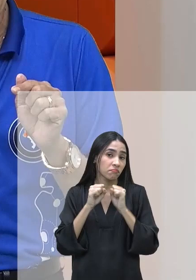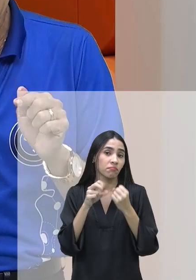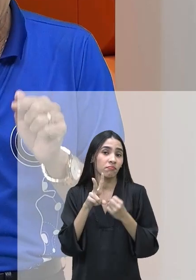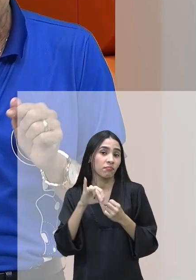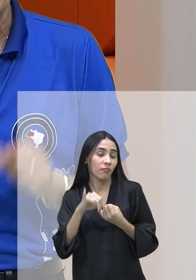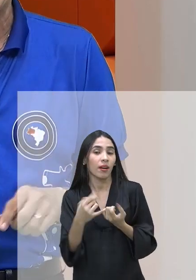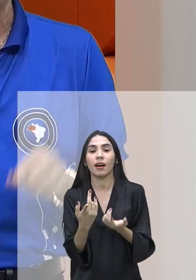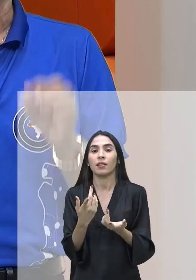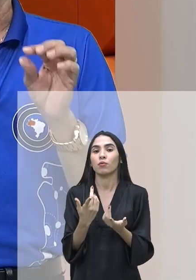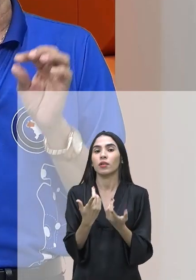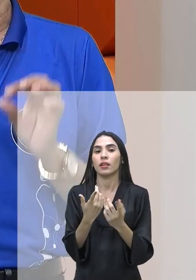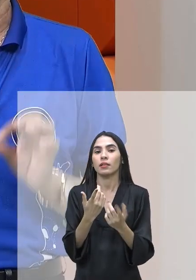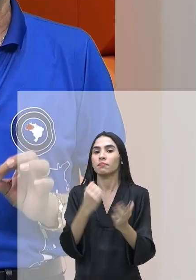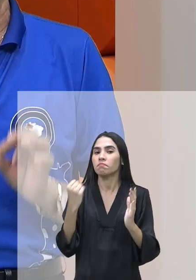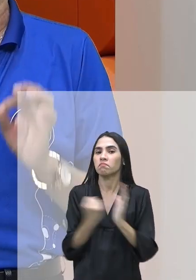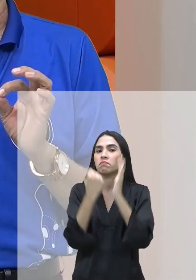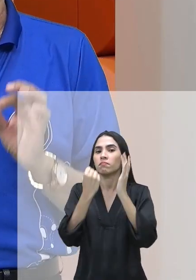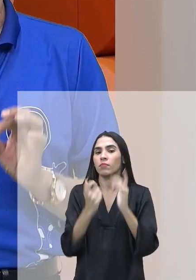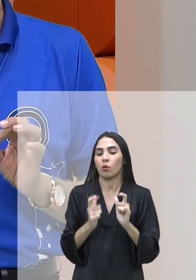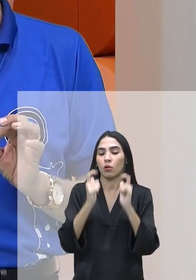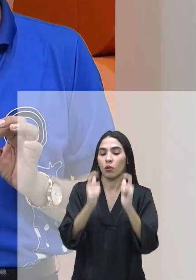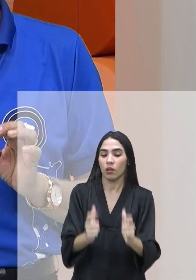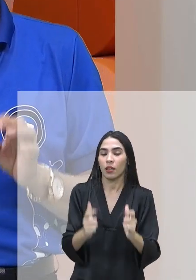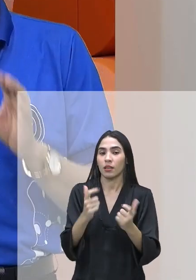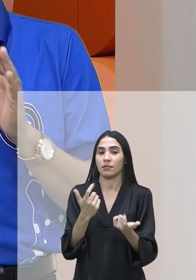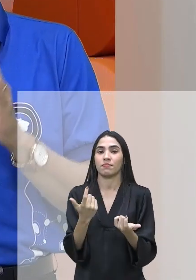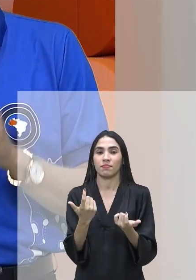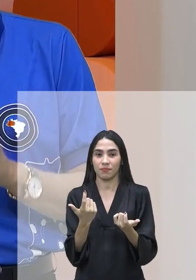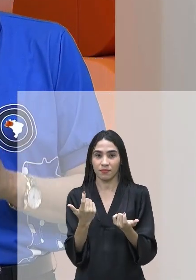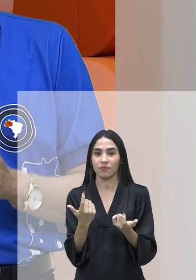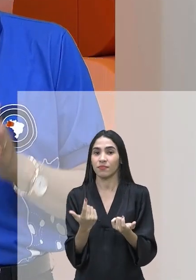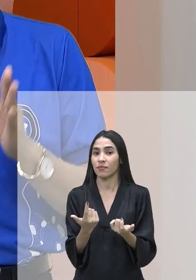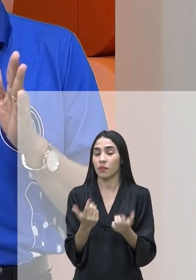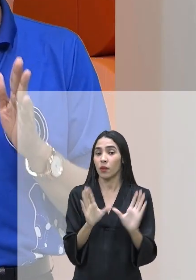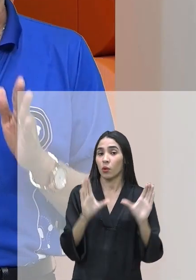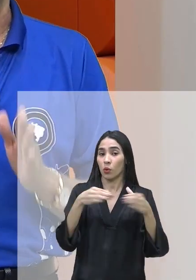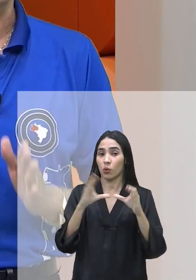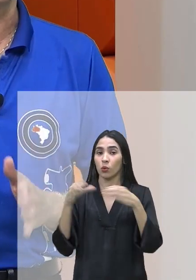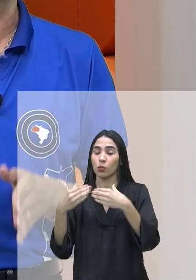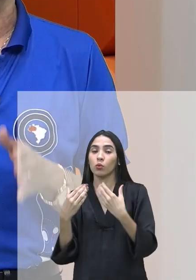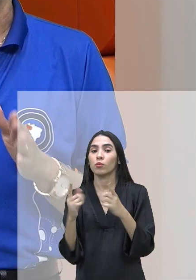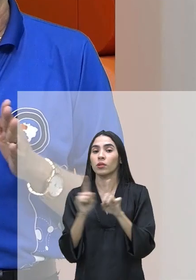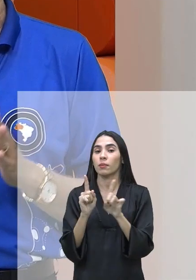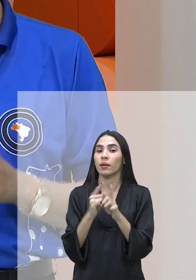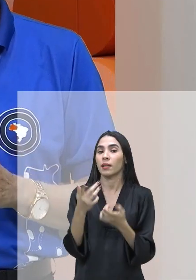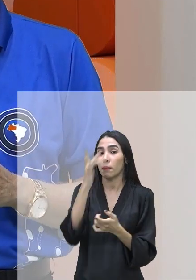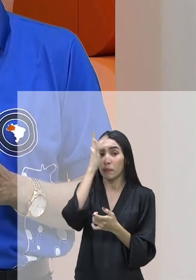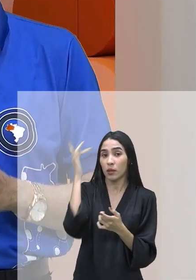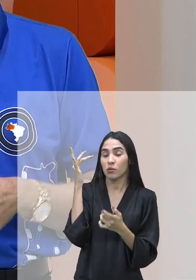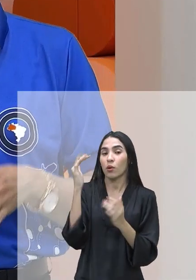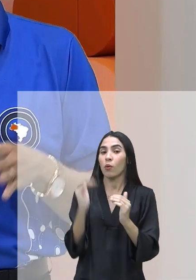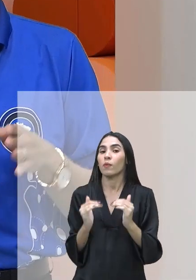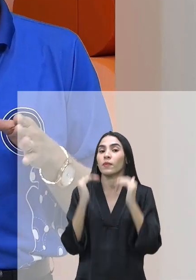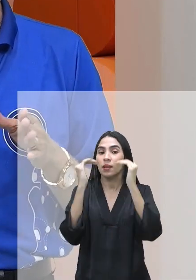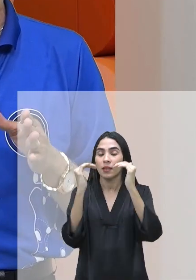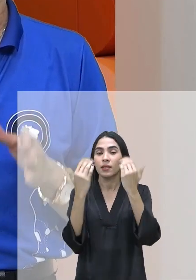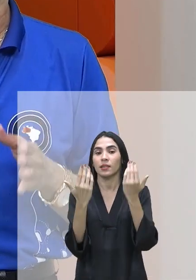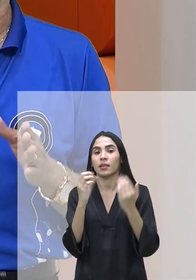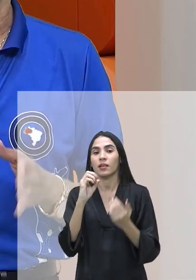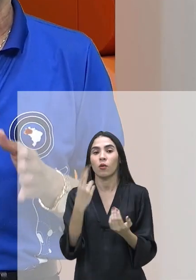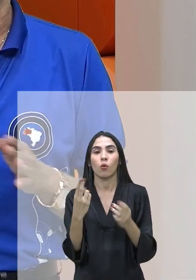vai determinar o lugar ocupado por grupos e indivíduos na hierarquia e